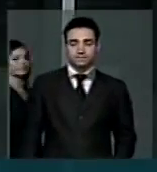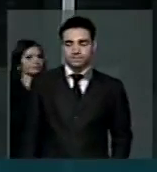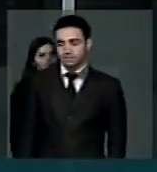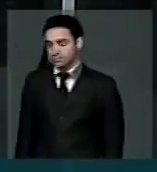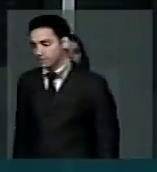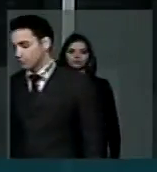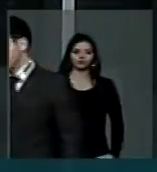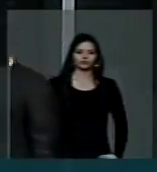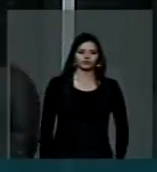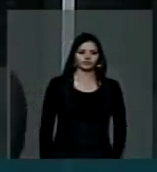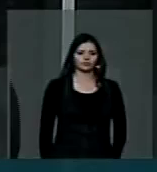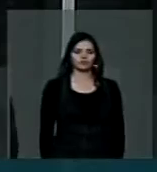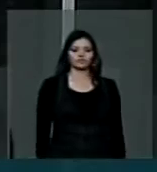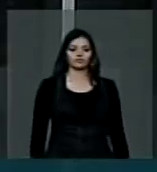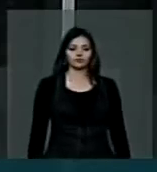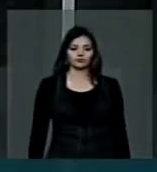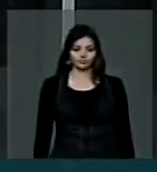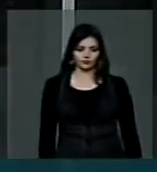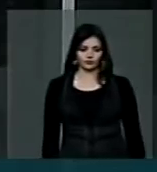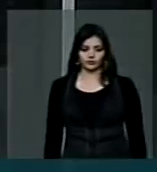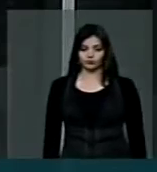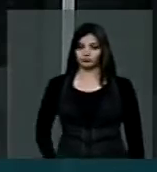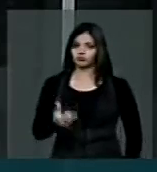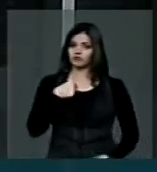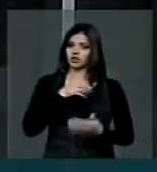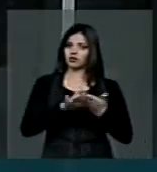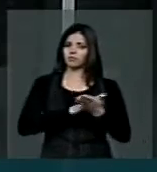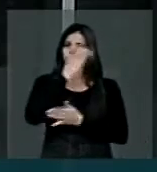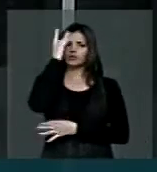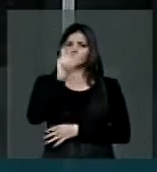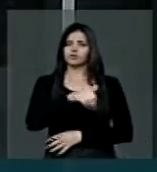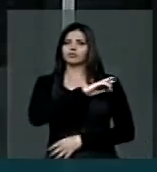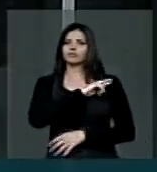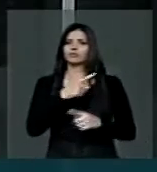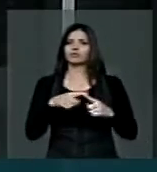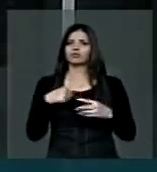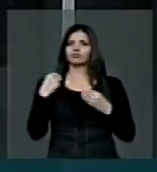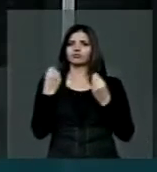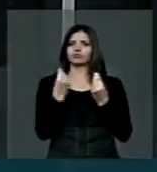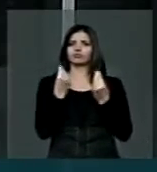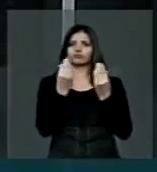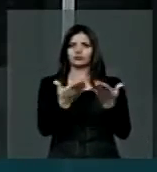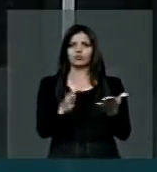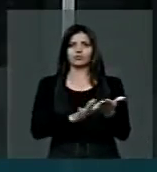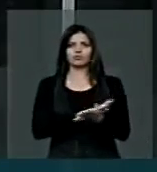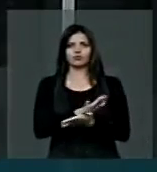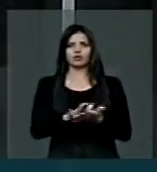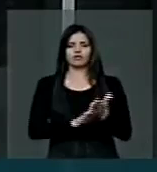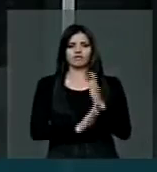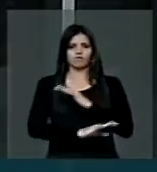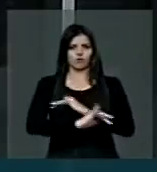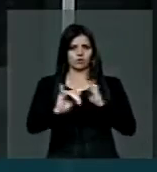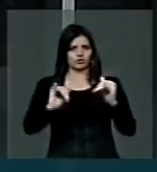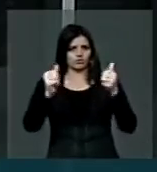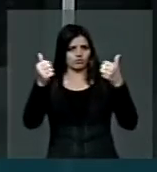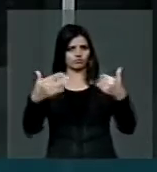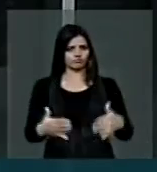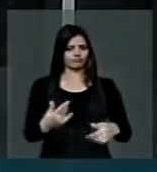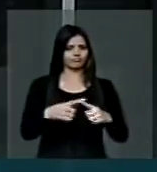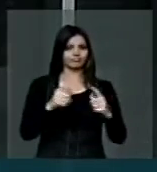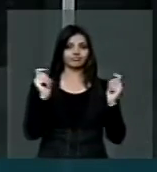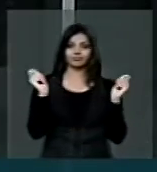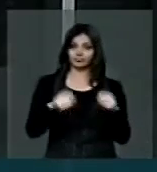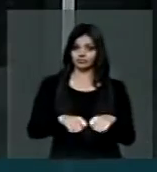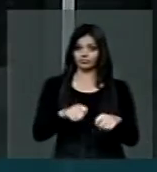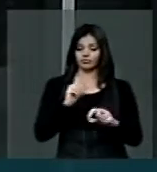sem pai e sem mãe, pois não lhes dão dados os meios que